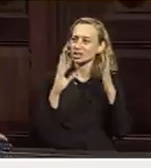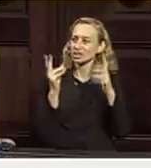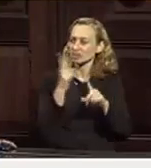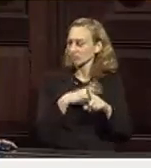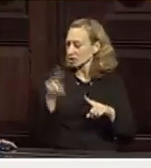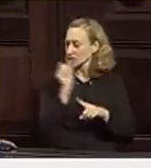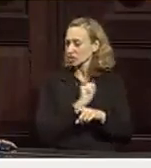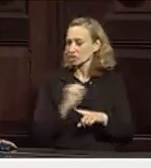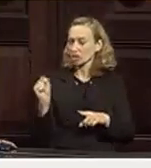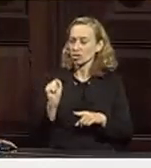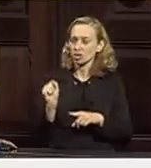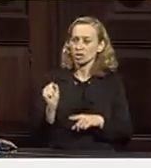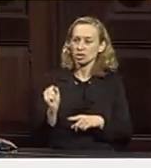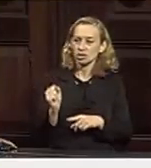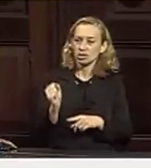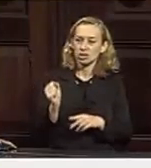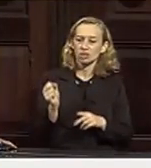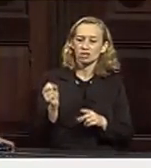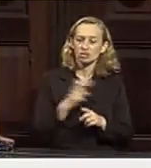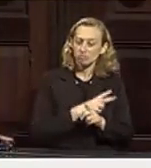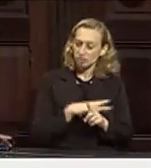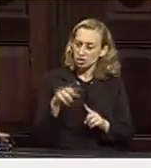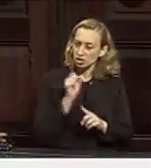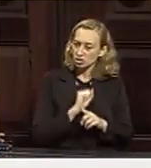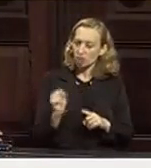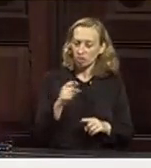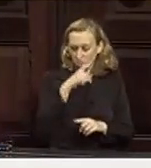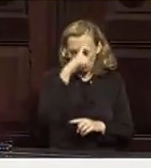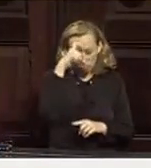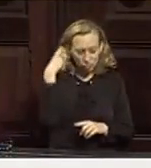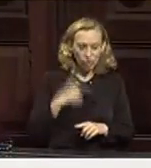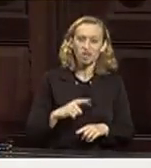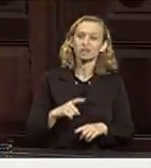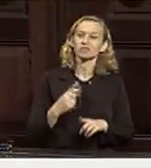Vitória parcial, mas vitória suada e conseguida. Obrigado.